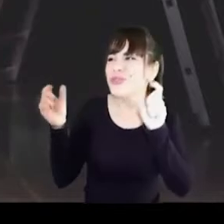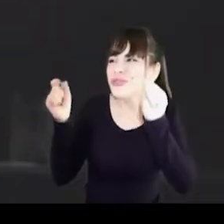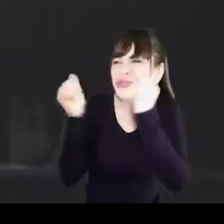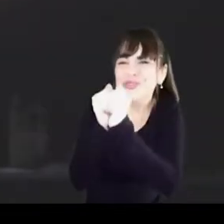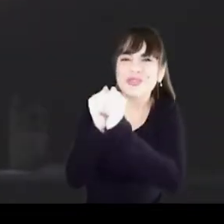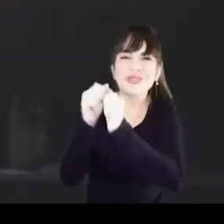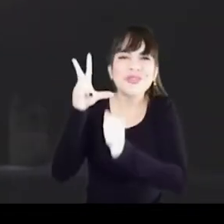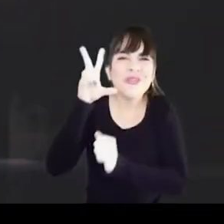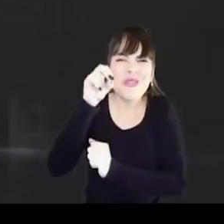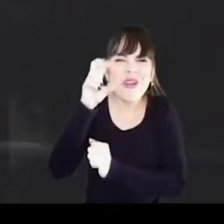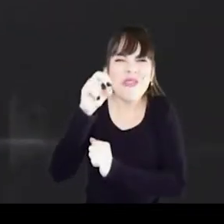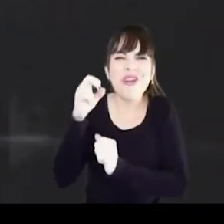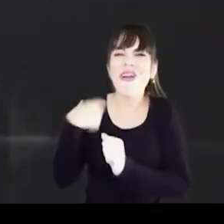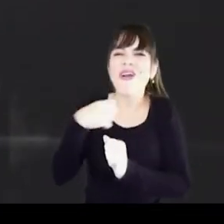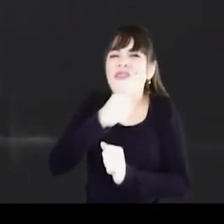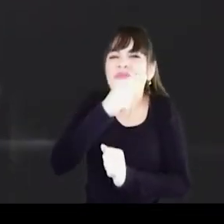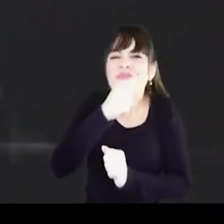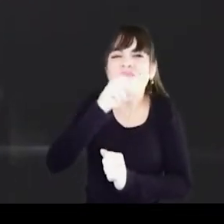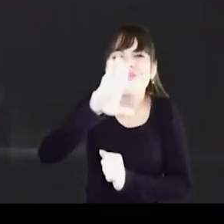Mas tudo que eu vivi com ela